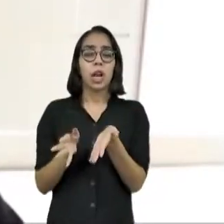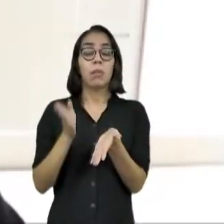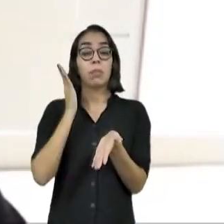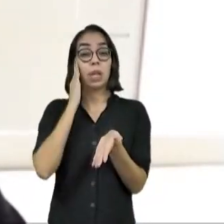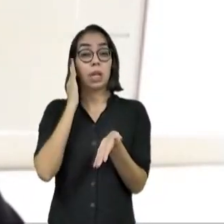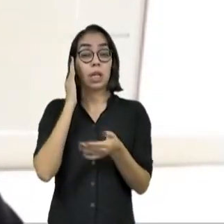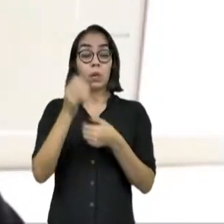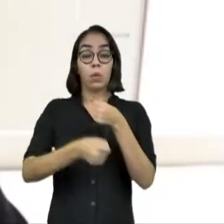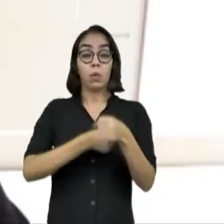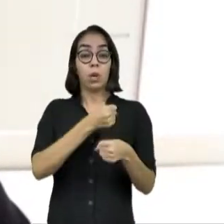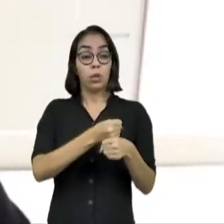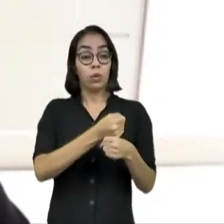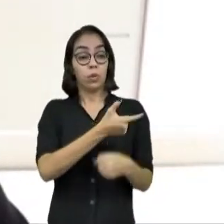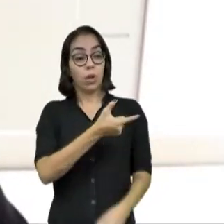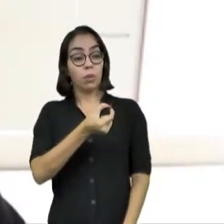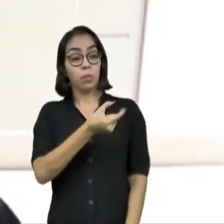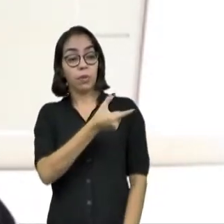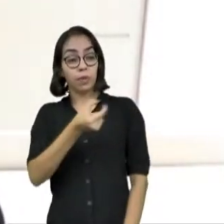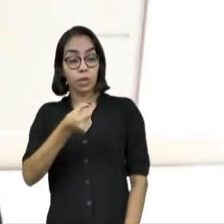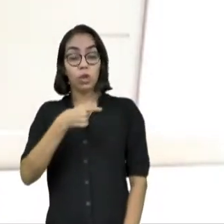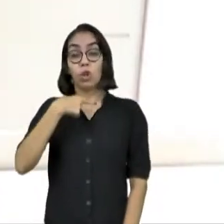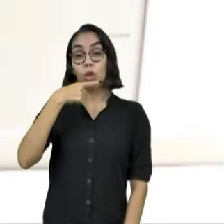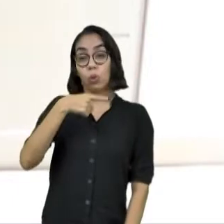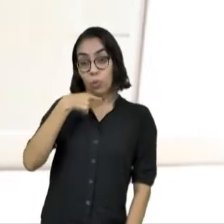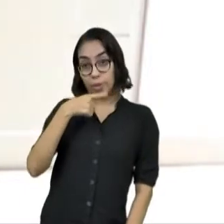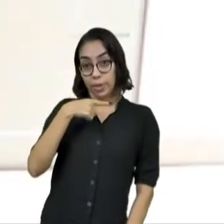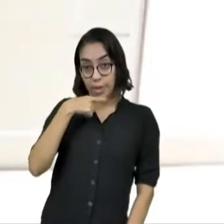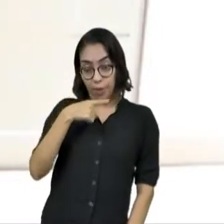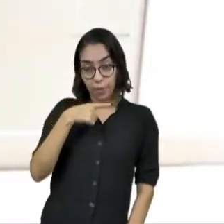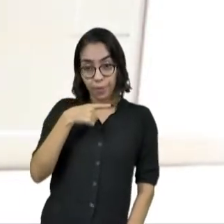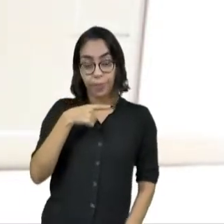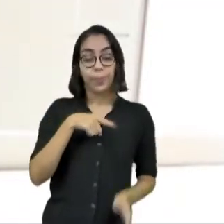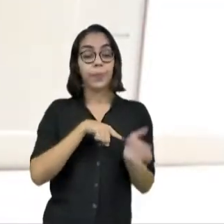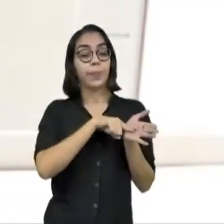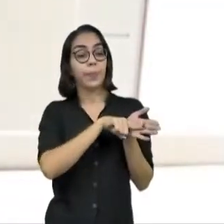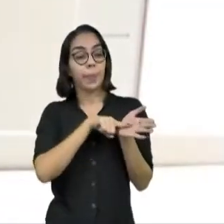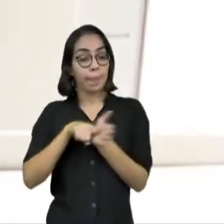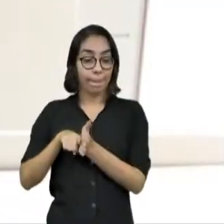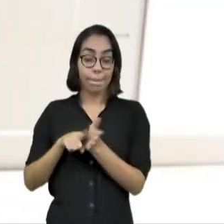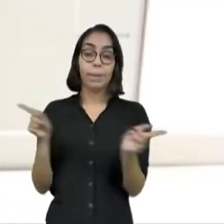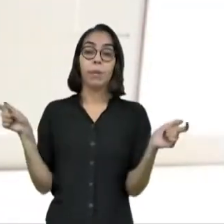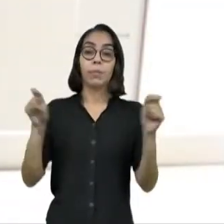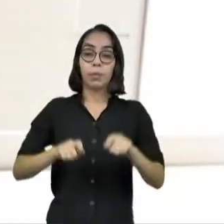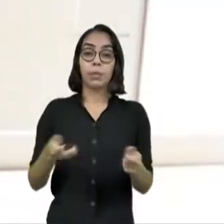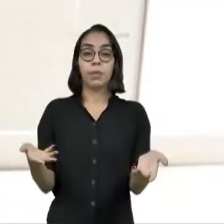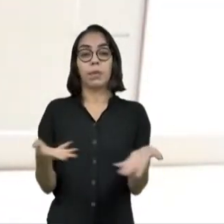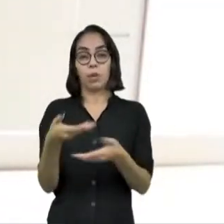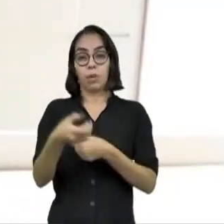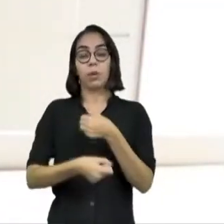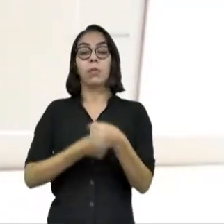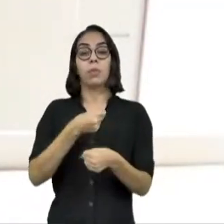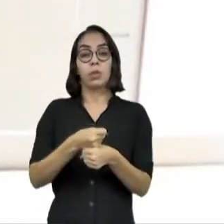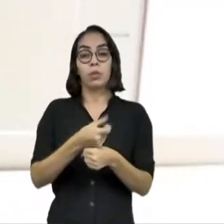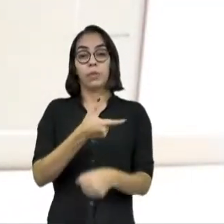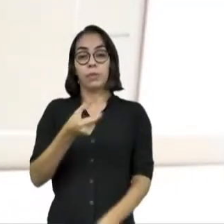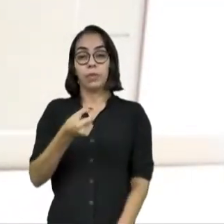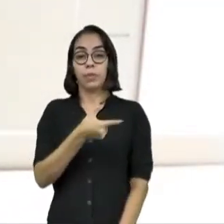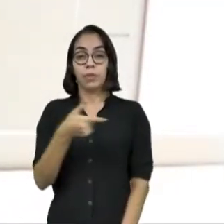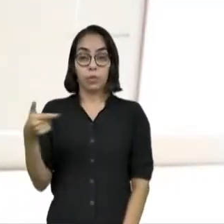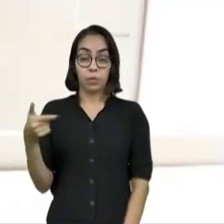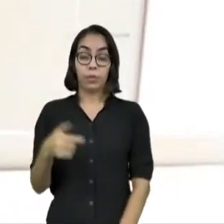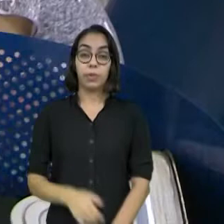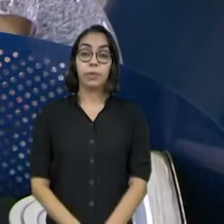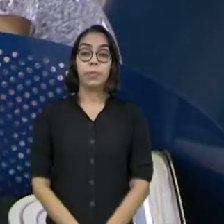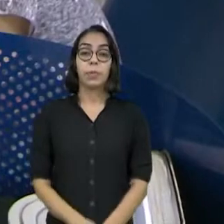2020 e que seja realmente efetuado e terminado agora em 2022. Mas, para